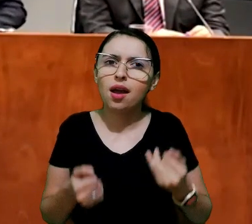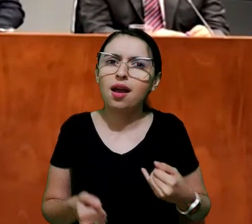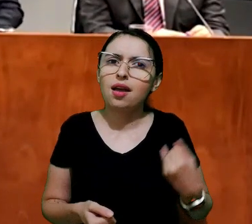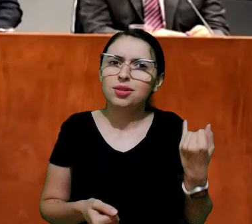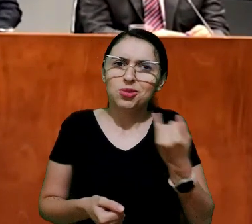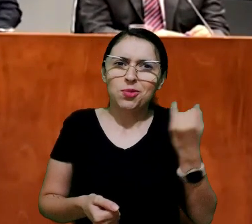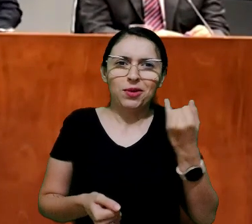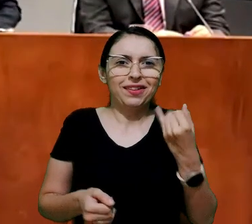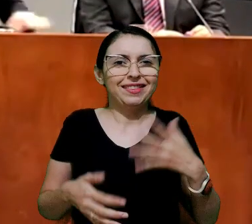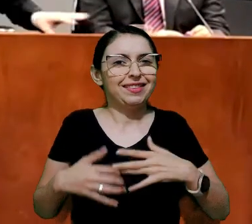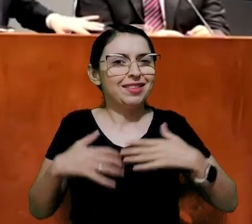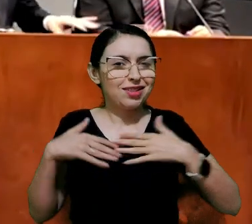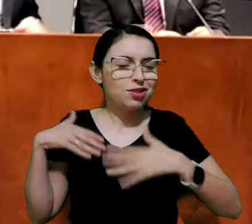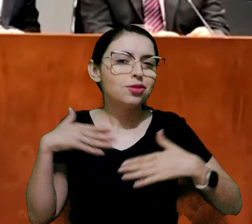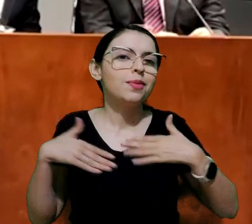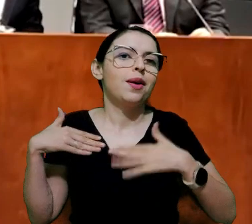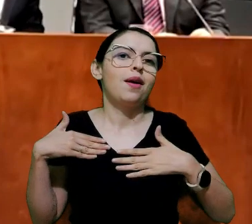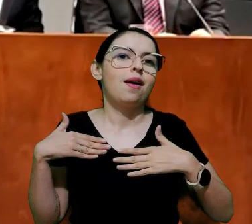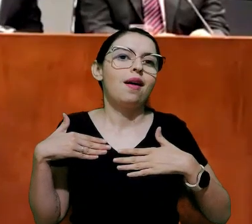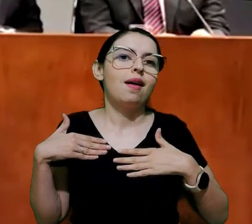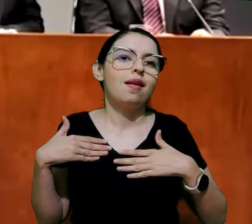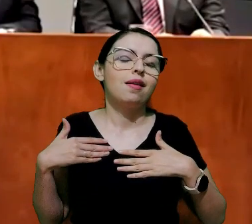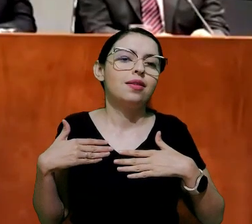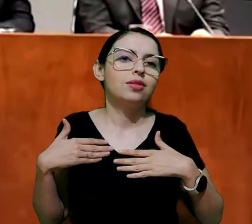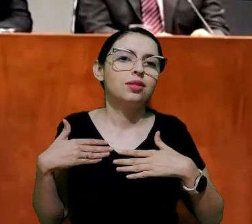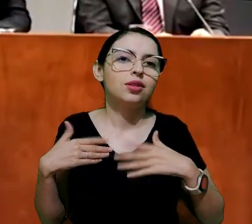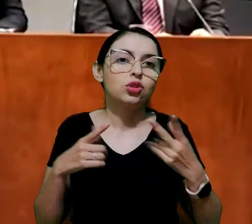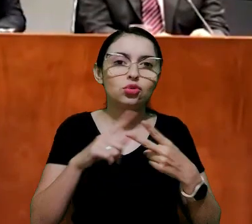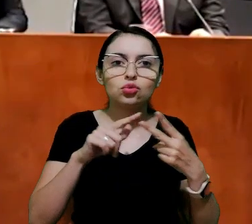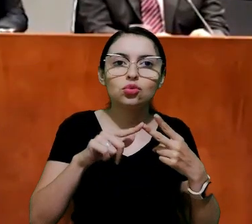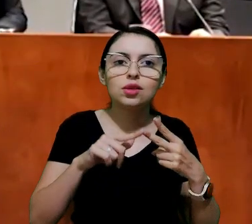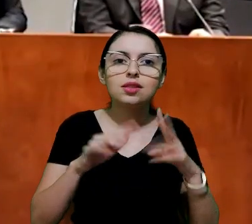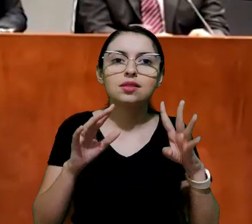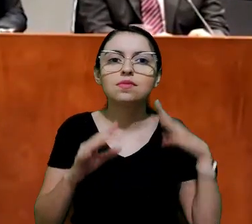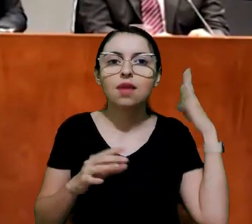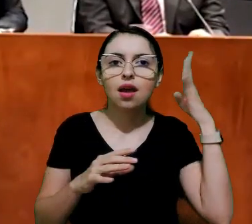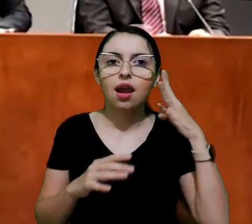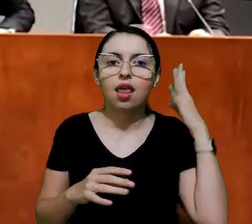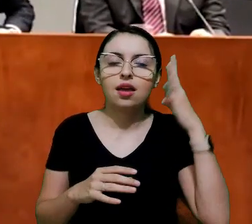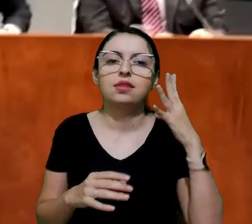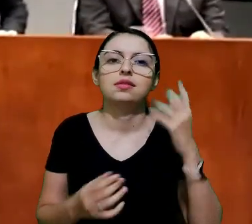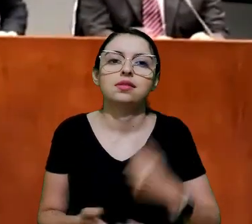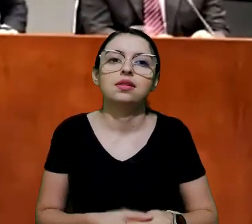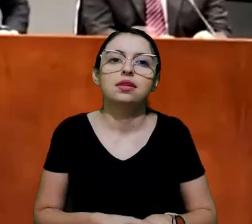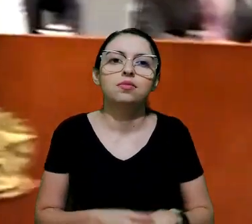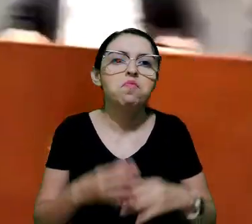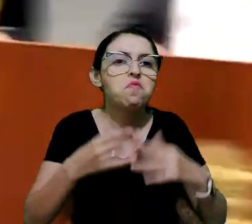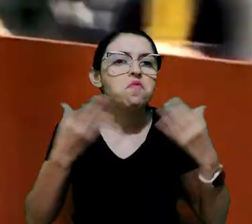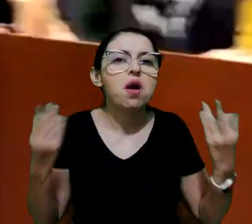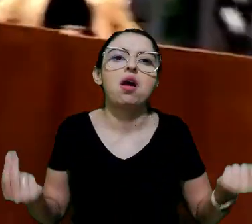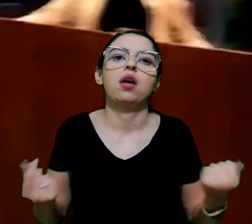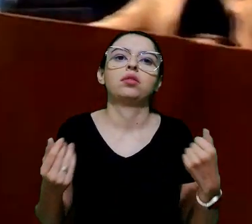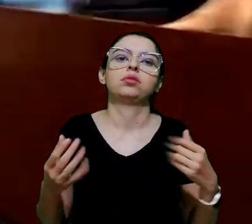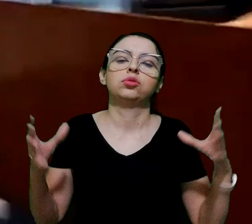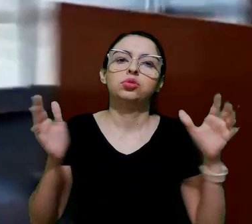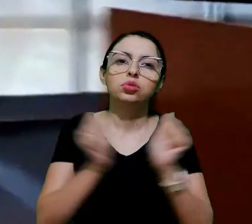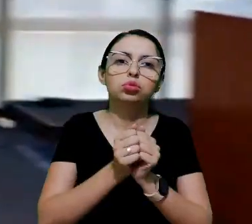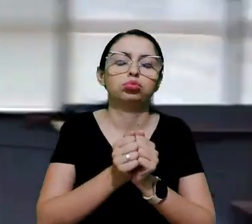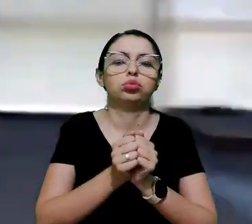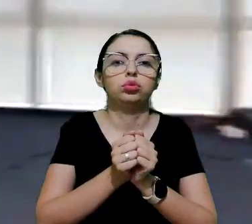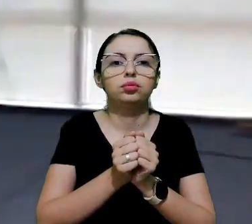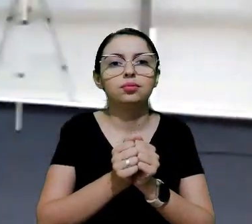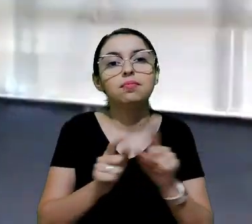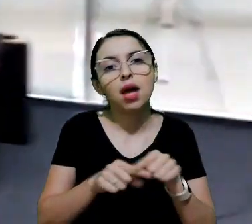que essa manhã foi extremamente instigante com as duas